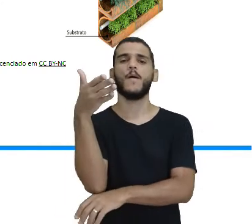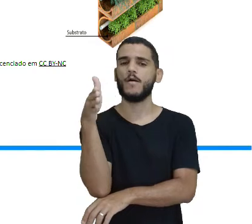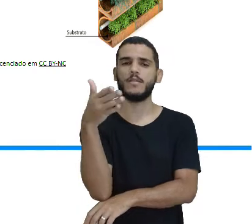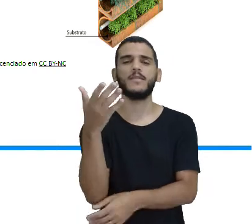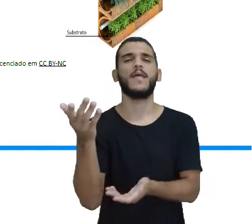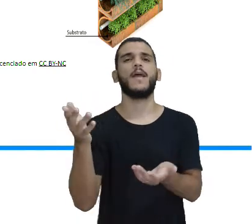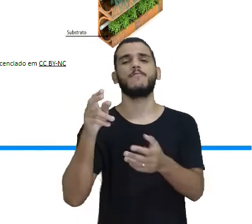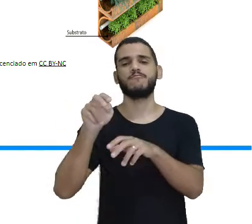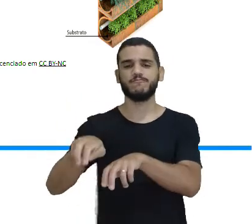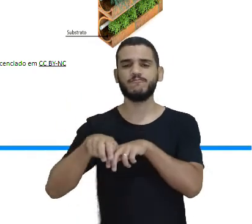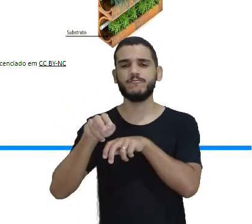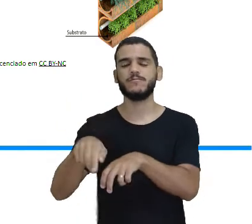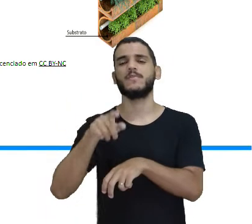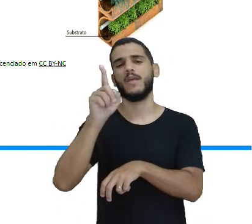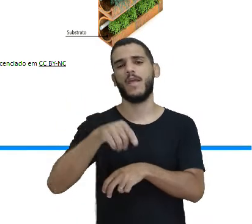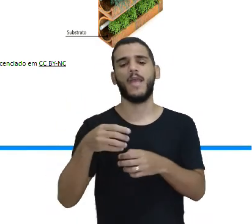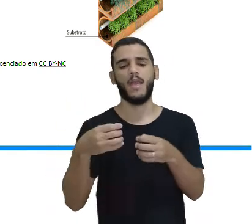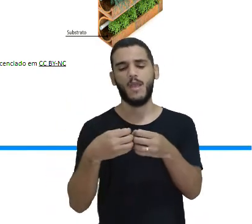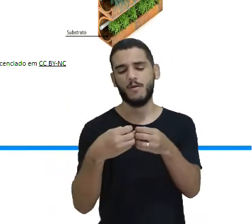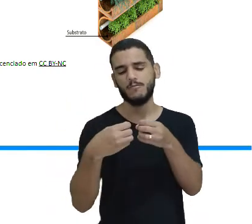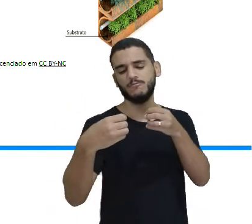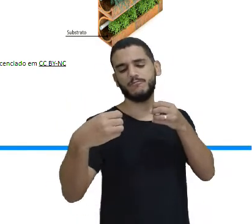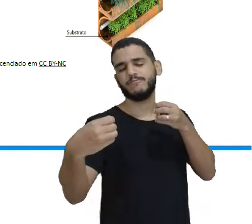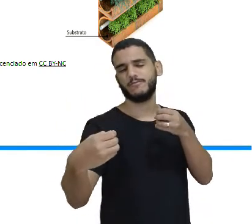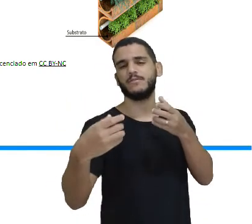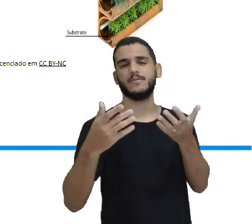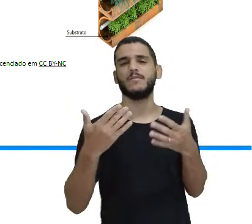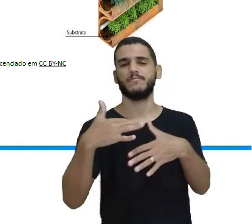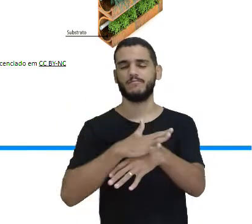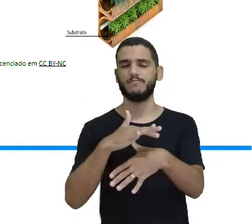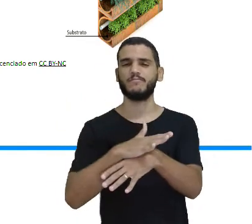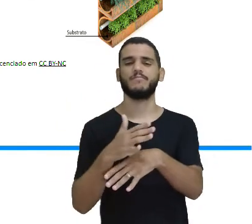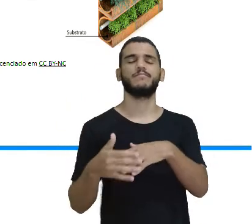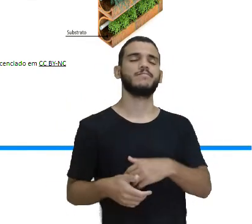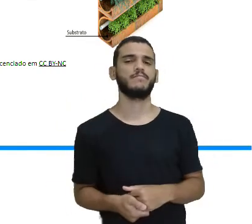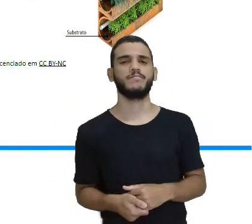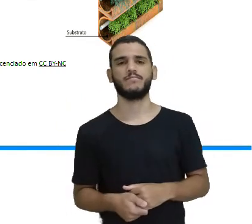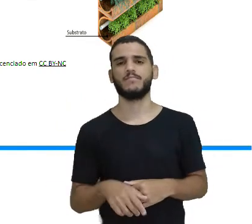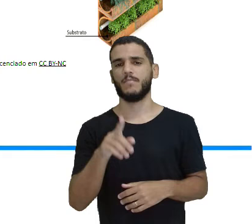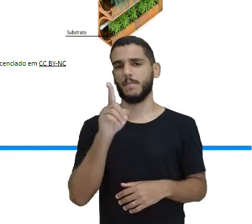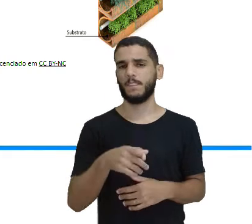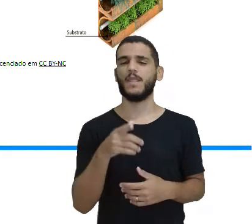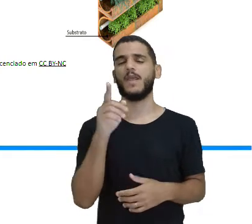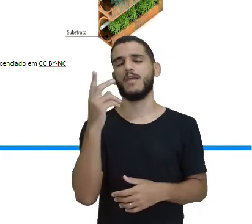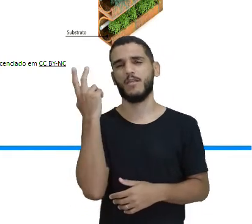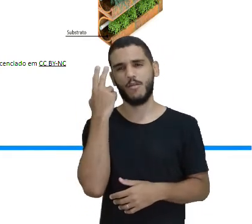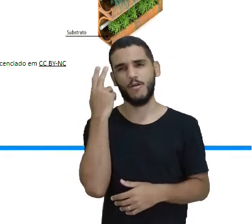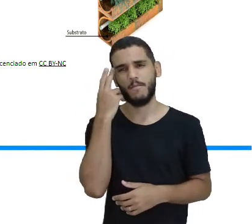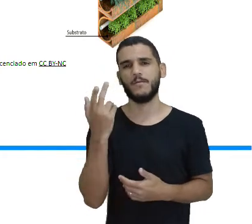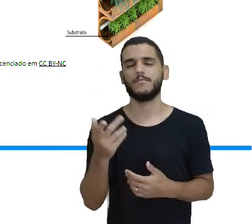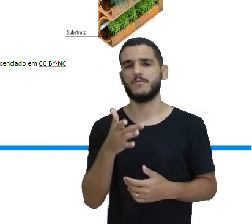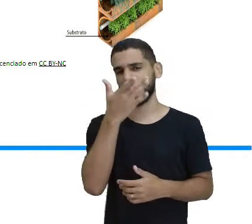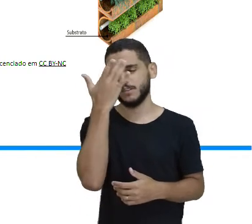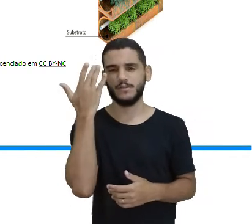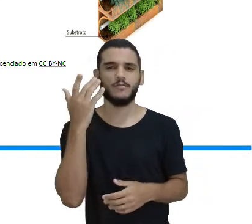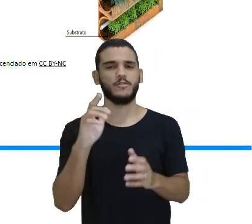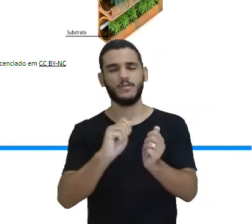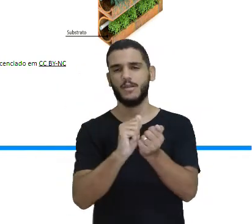é na área urbana um pouco mais afastado da cidade, tá? Mas é uma prática muito comum, olha aí, a criação